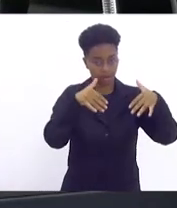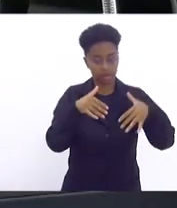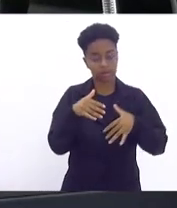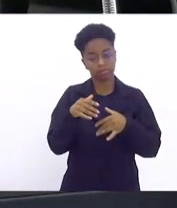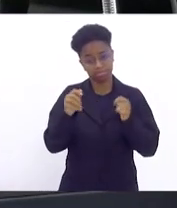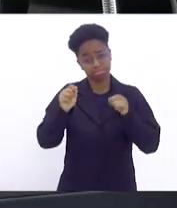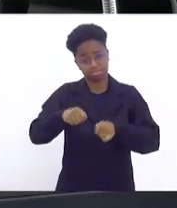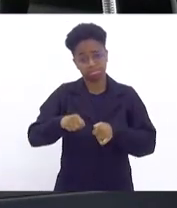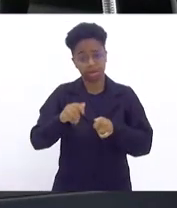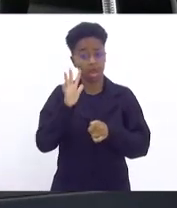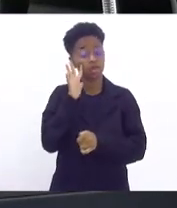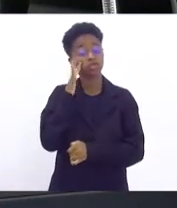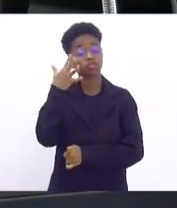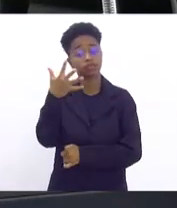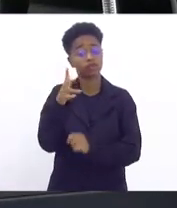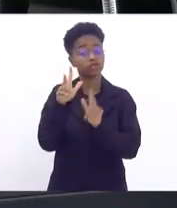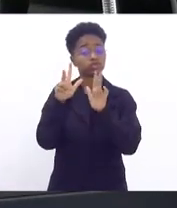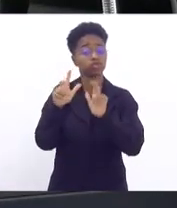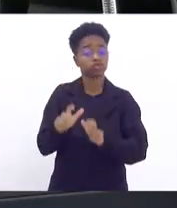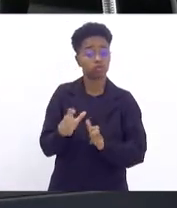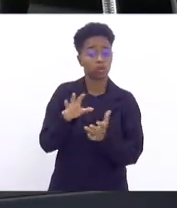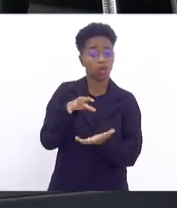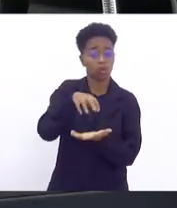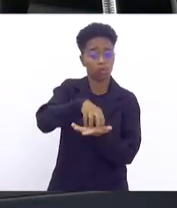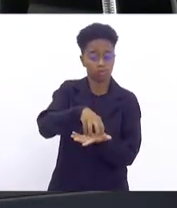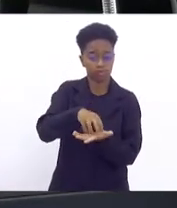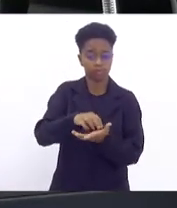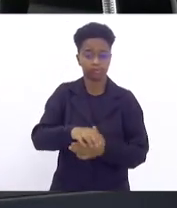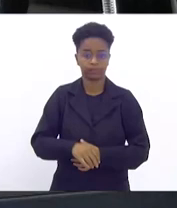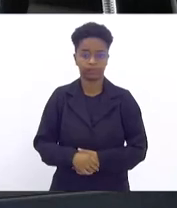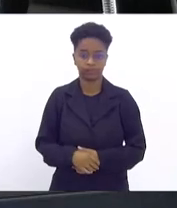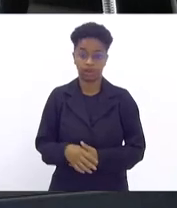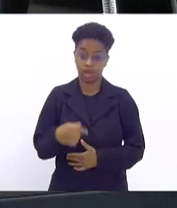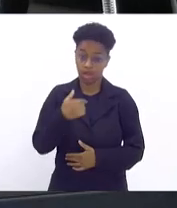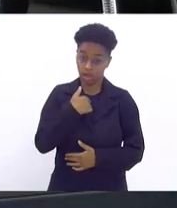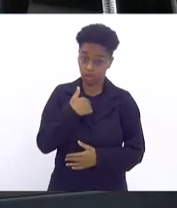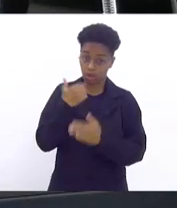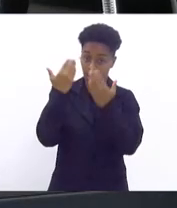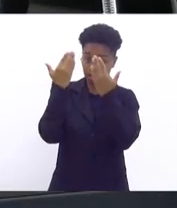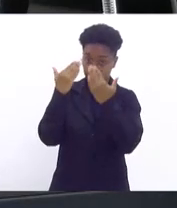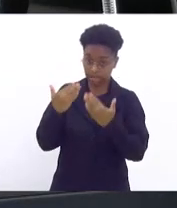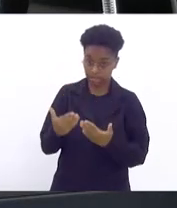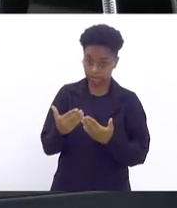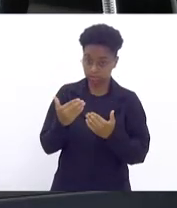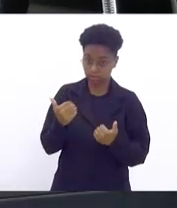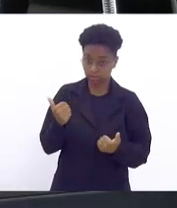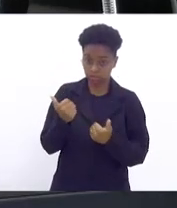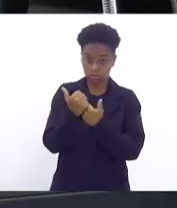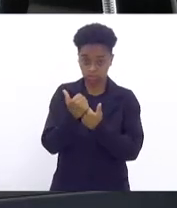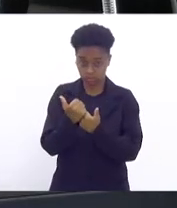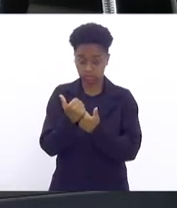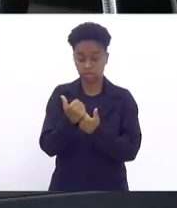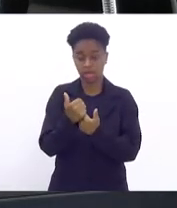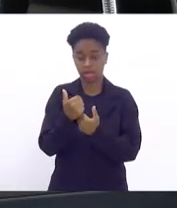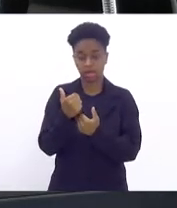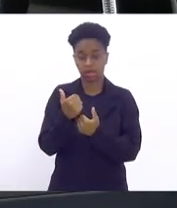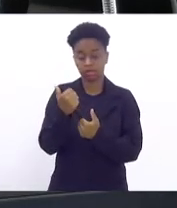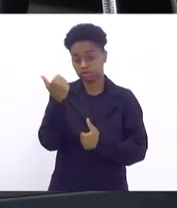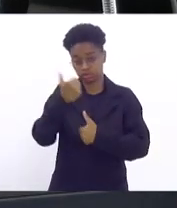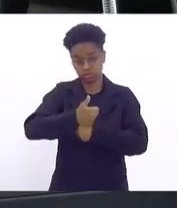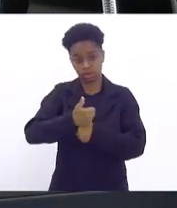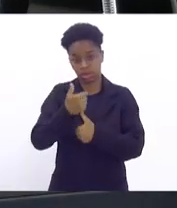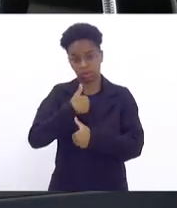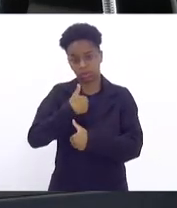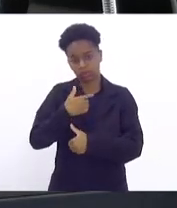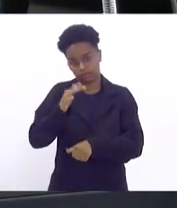sobre a instalação eu analisando aqui o substitutivo eu não pude estar presente na reunião anterior